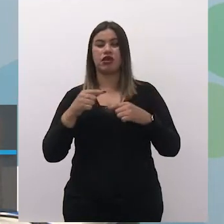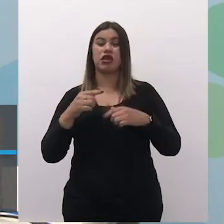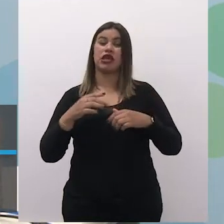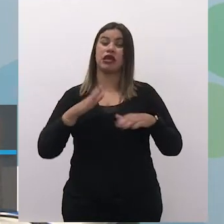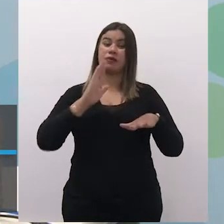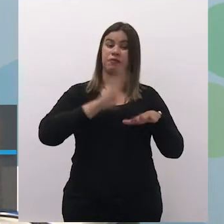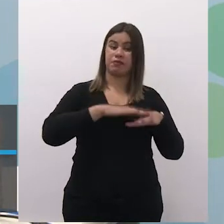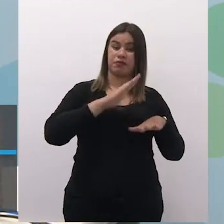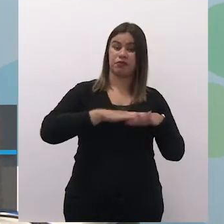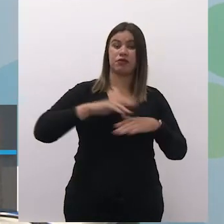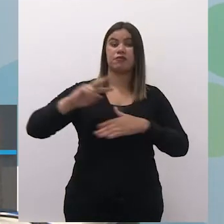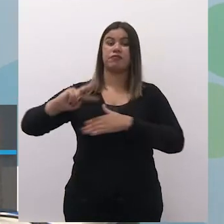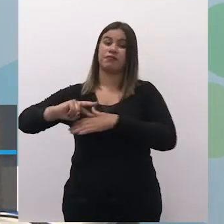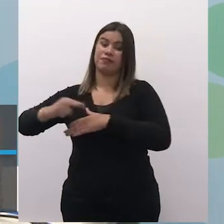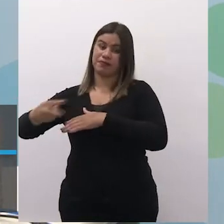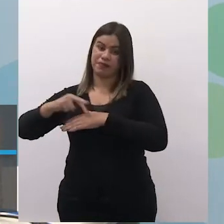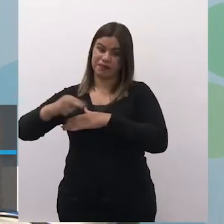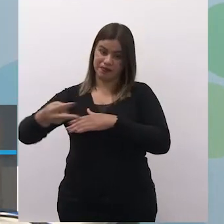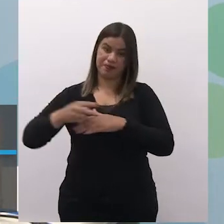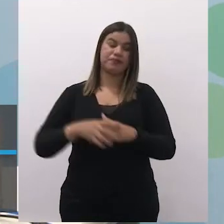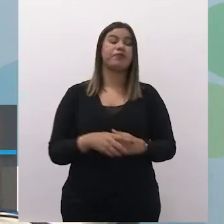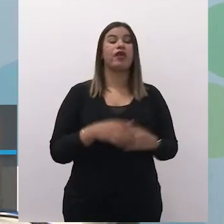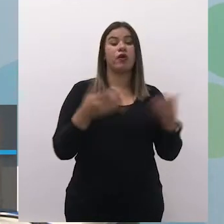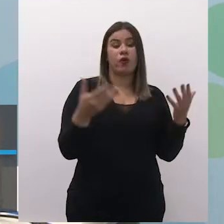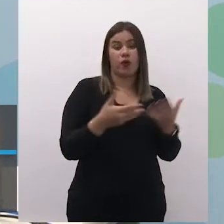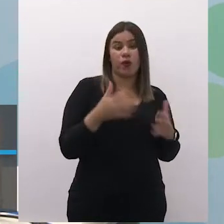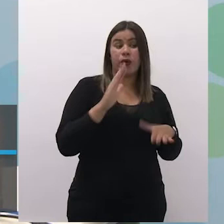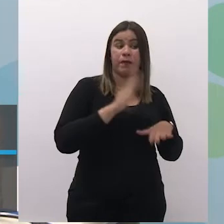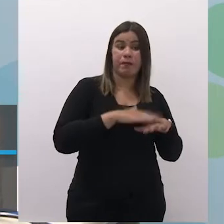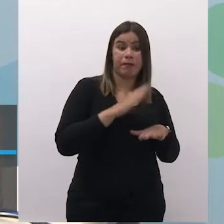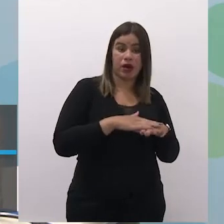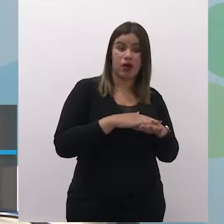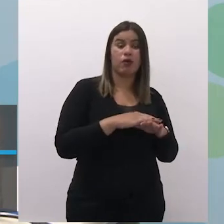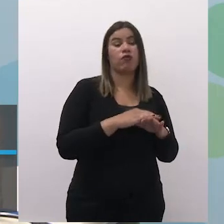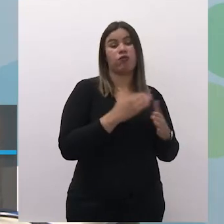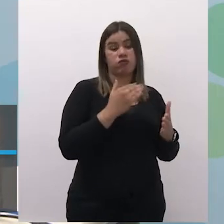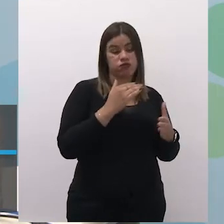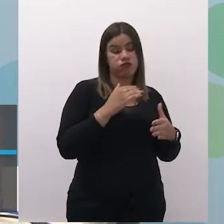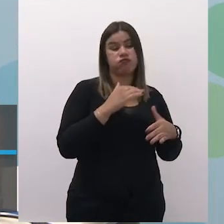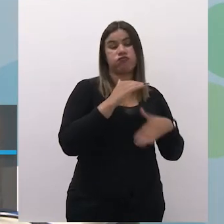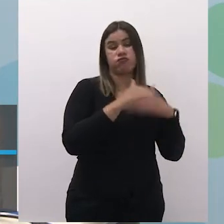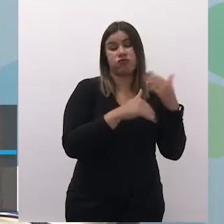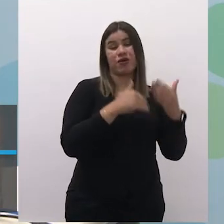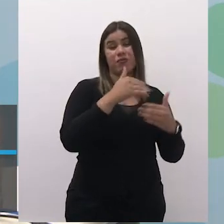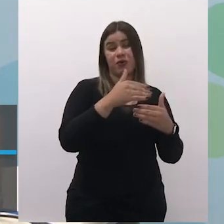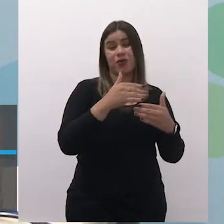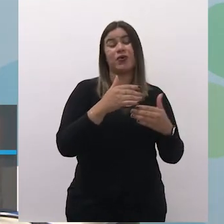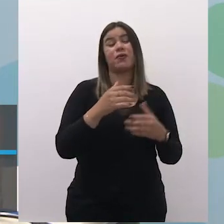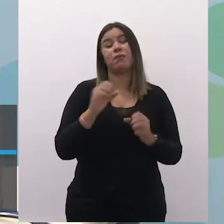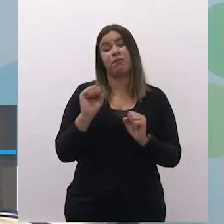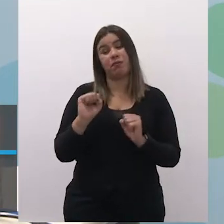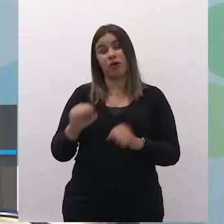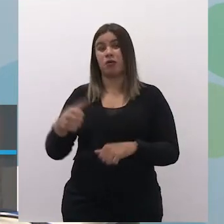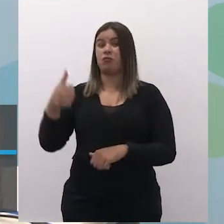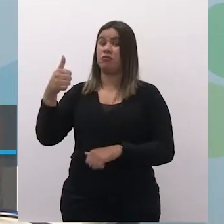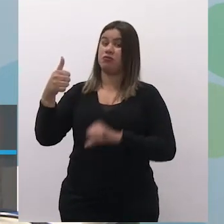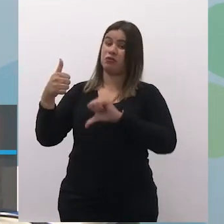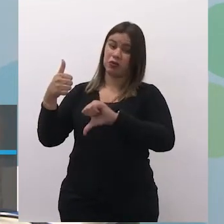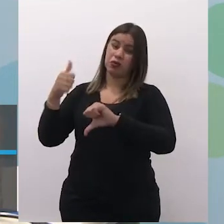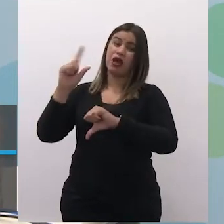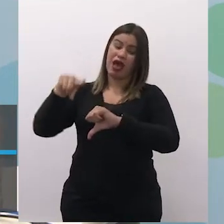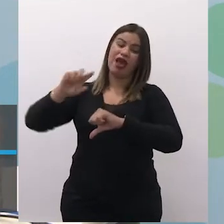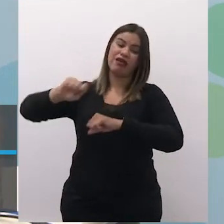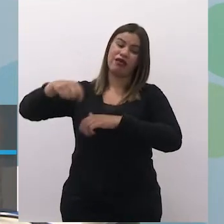e consequência, de que tudo que eu faço vai ter consequências futuras, né? Então, isso é